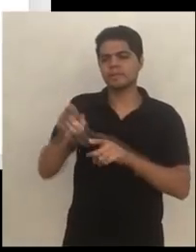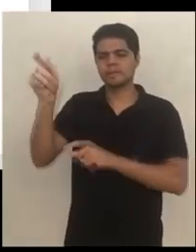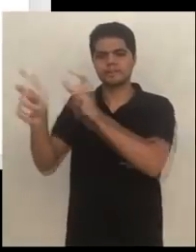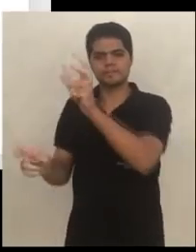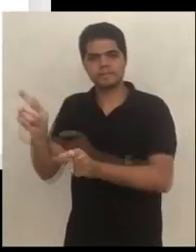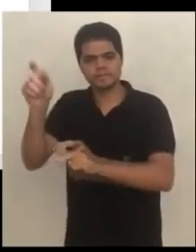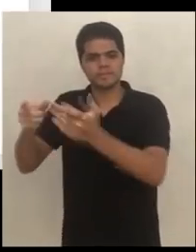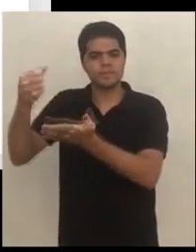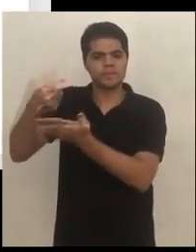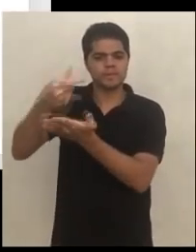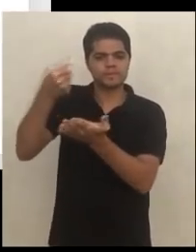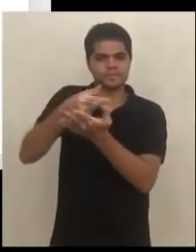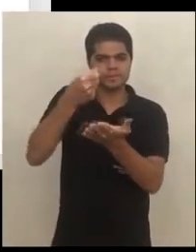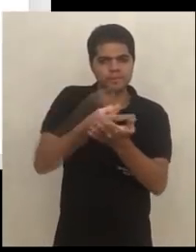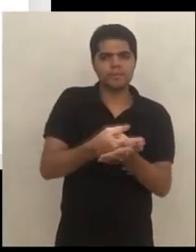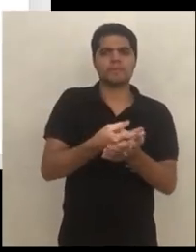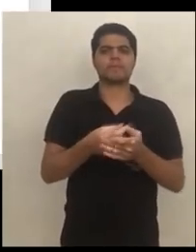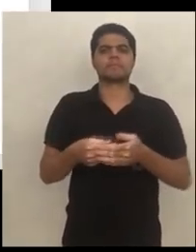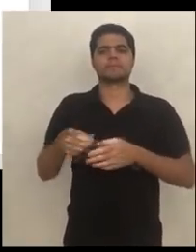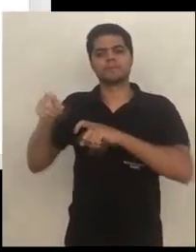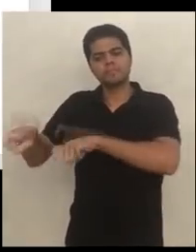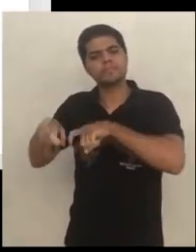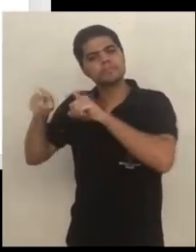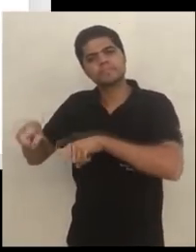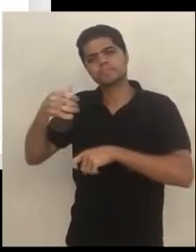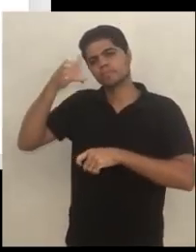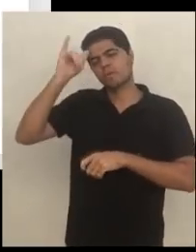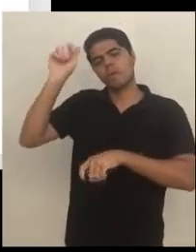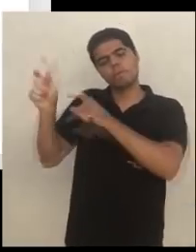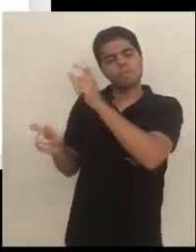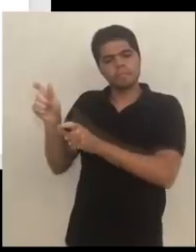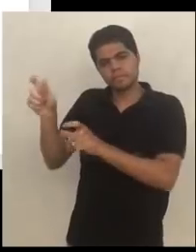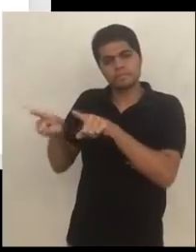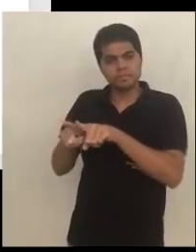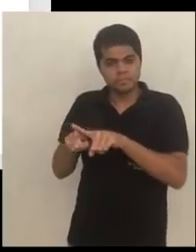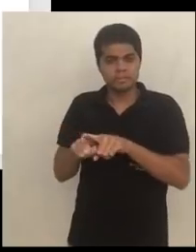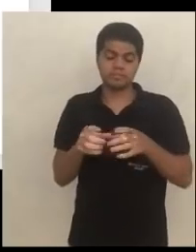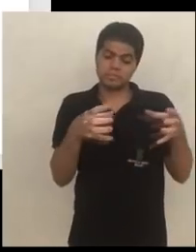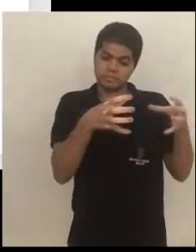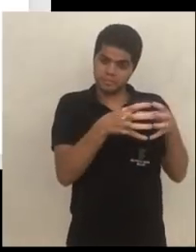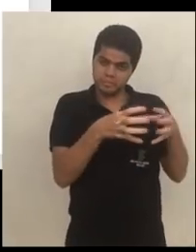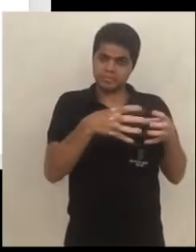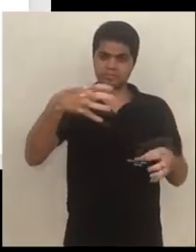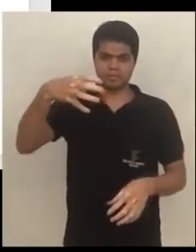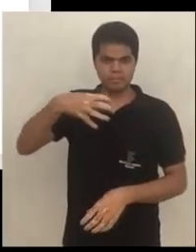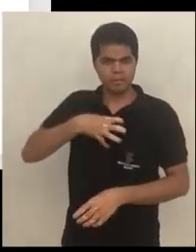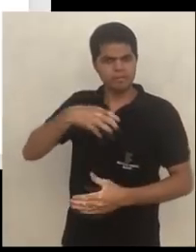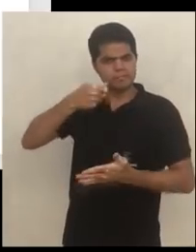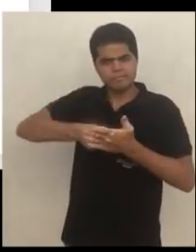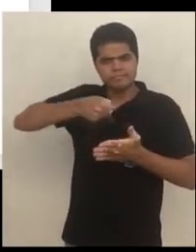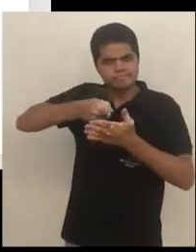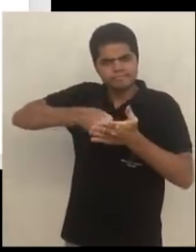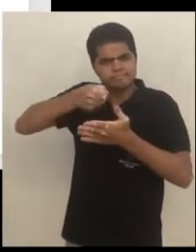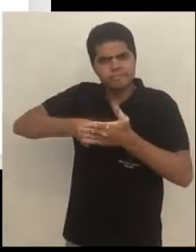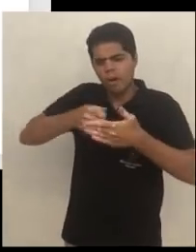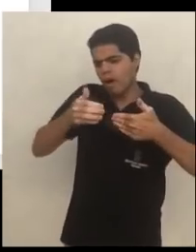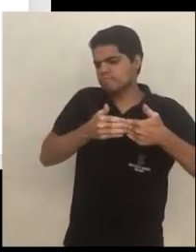enfim, produtores. E a Comissão de Produção Orgânica da Bahia tem atuado em todas essas